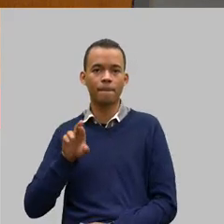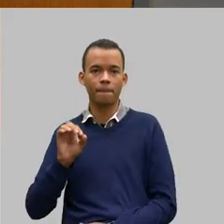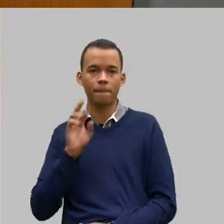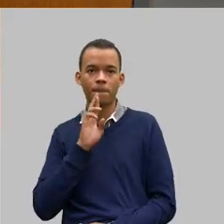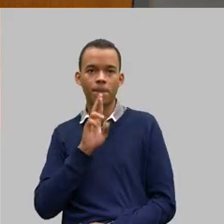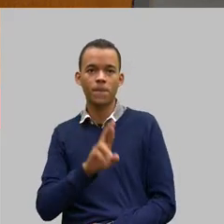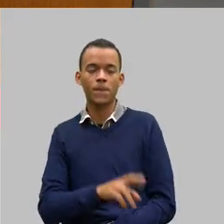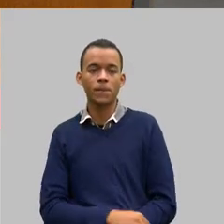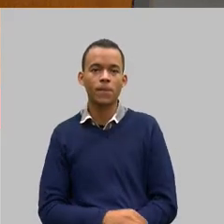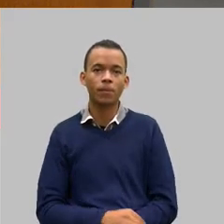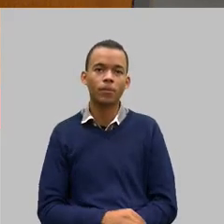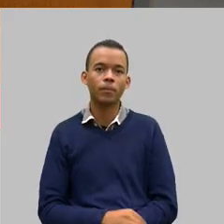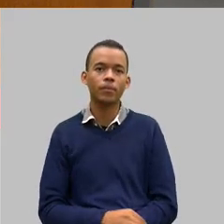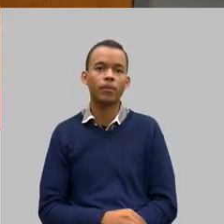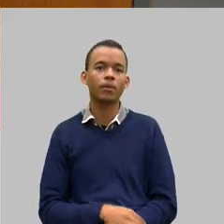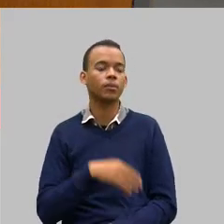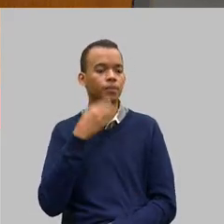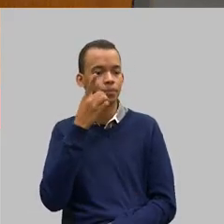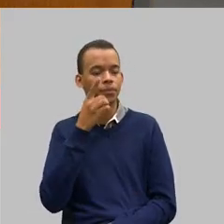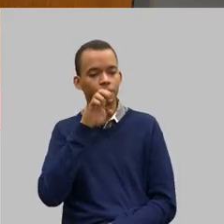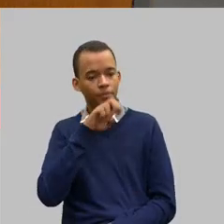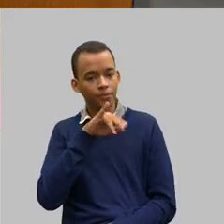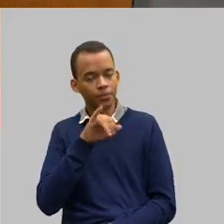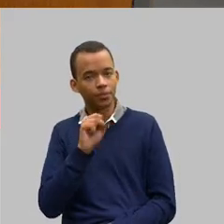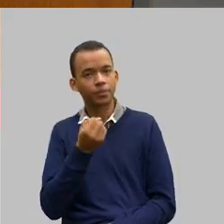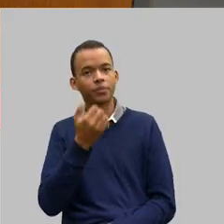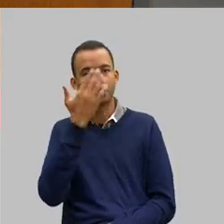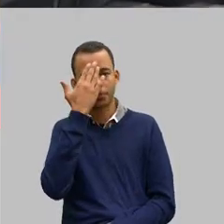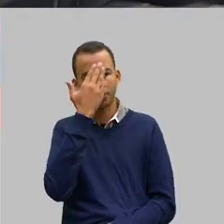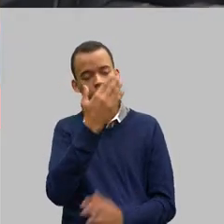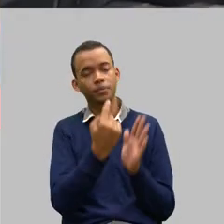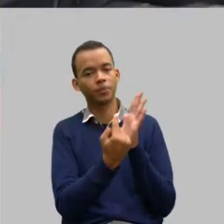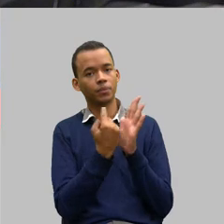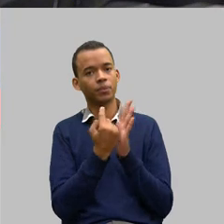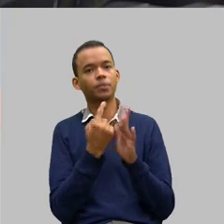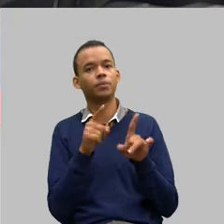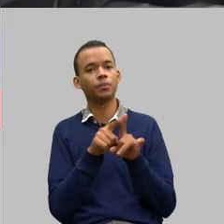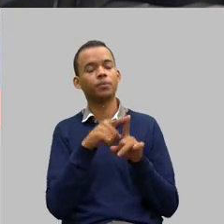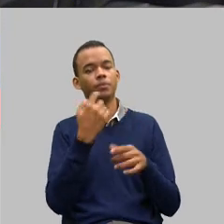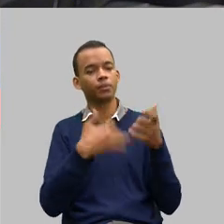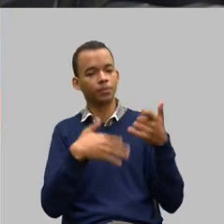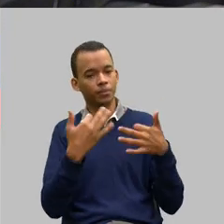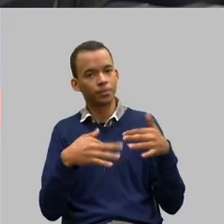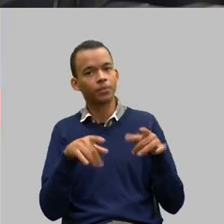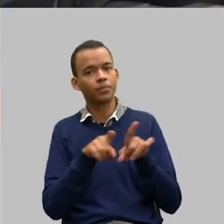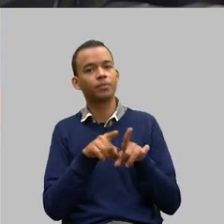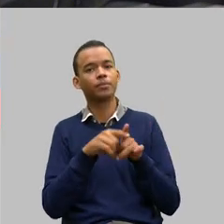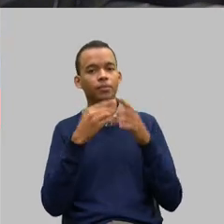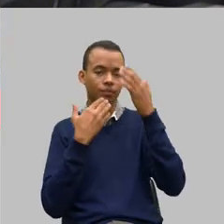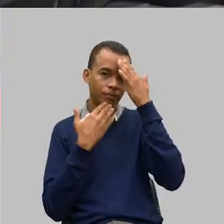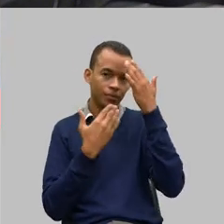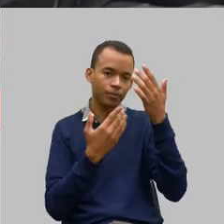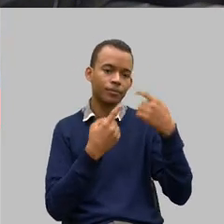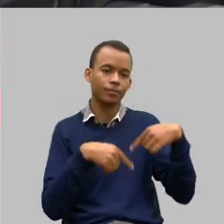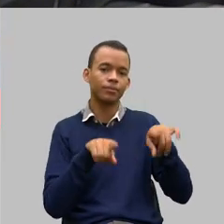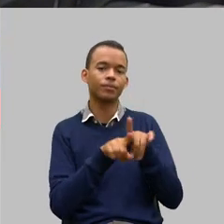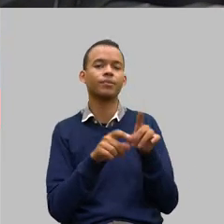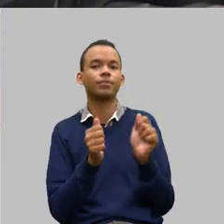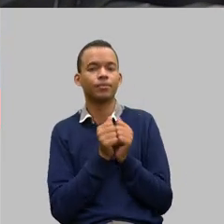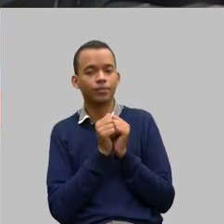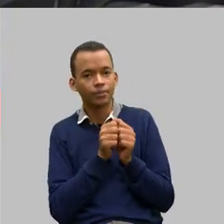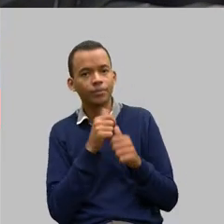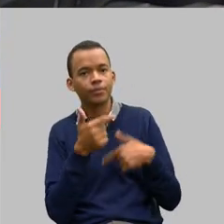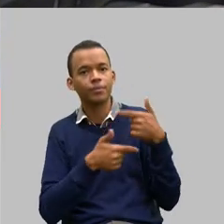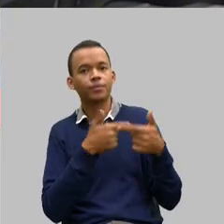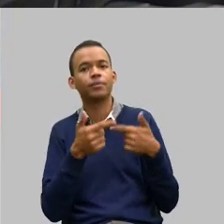Pedro Deputado obrigado pela né pelas perguntas pelas palavras e n sobretudo pela pela parceria faço couro aqui com o